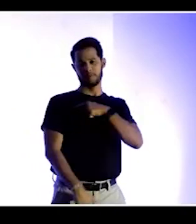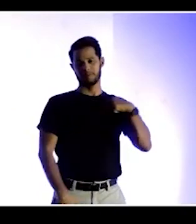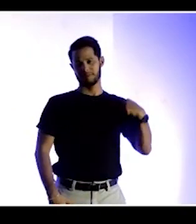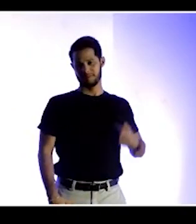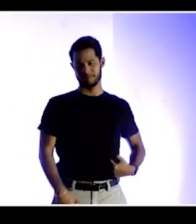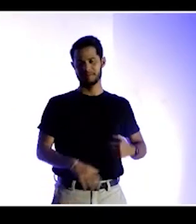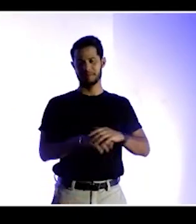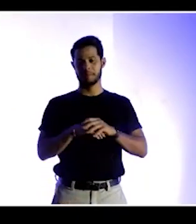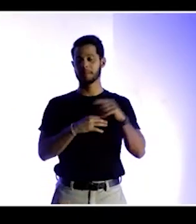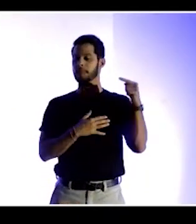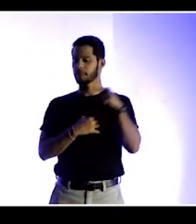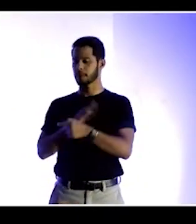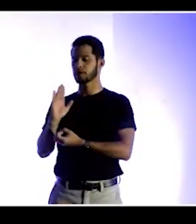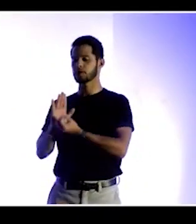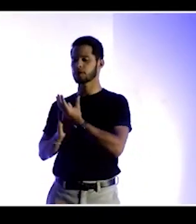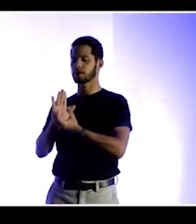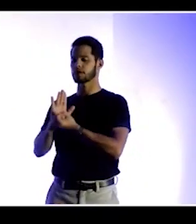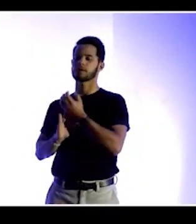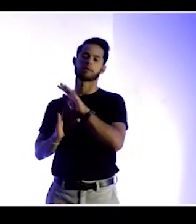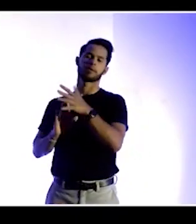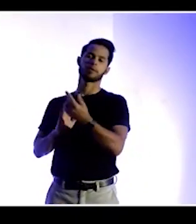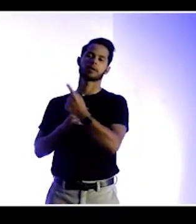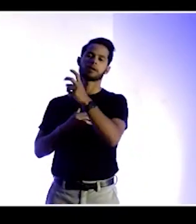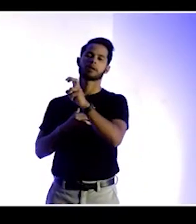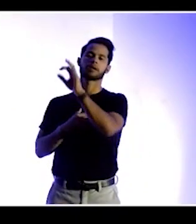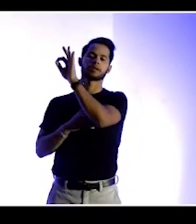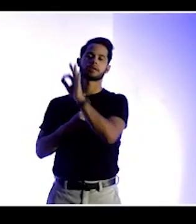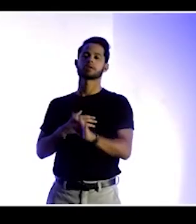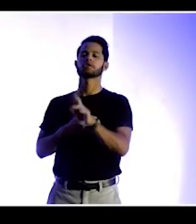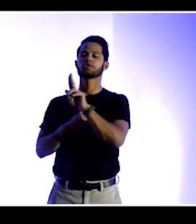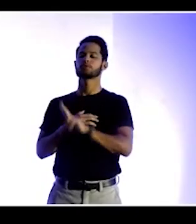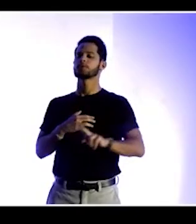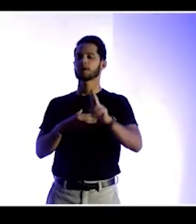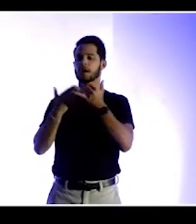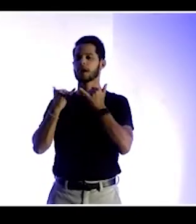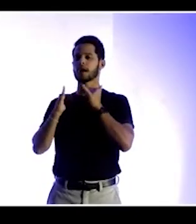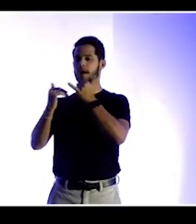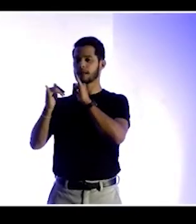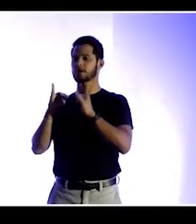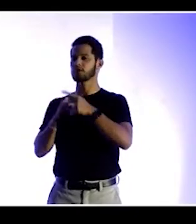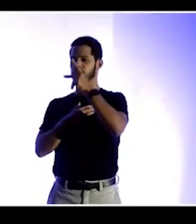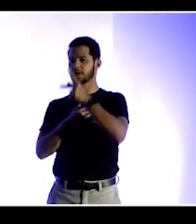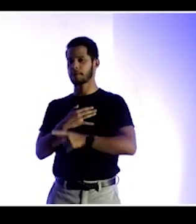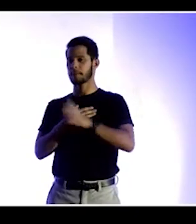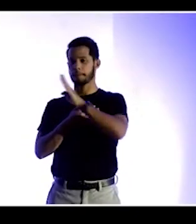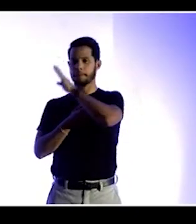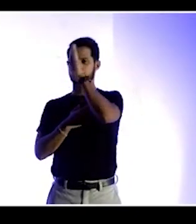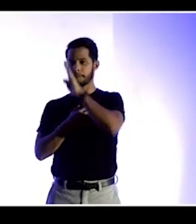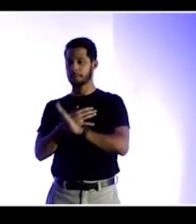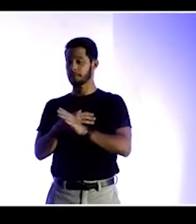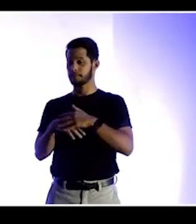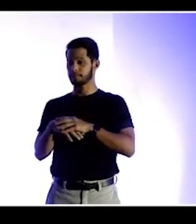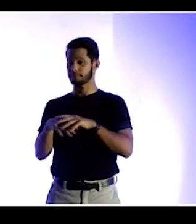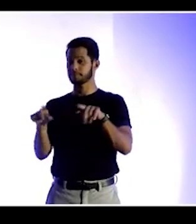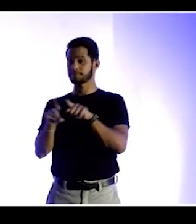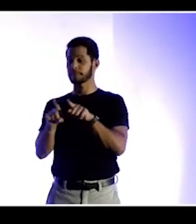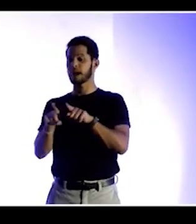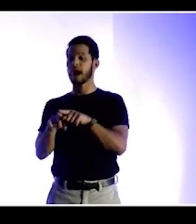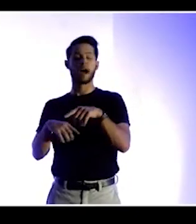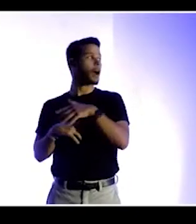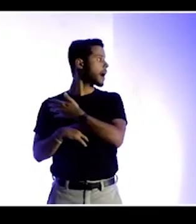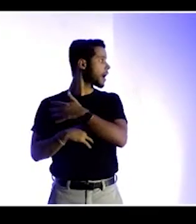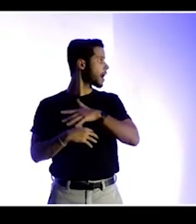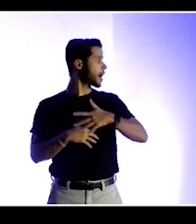Itaipu corresponde a mais ou menos 15% do consumo anual de energia elétrica no Brasil. Detalhe, a área